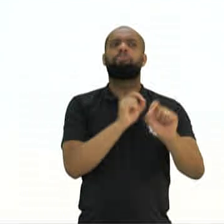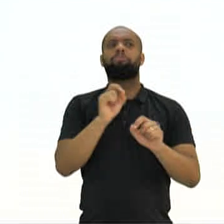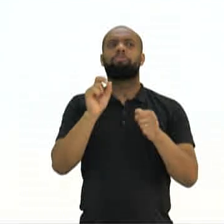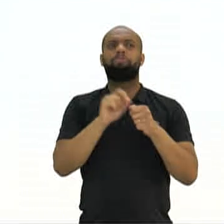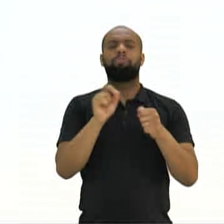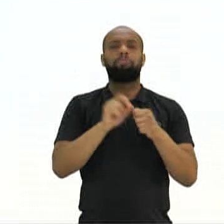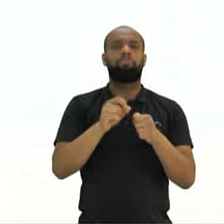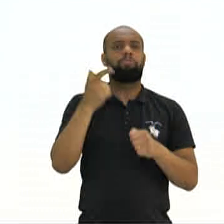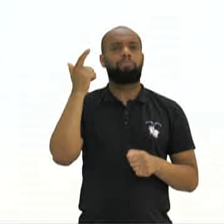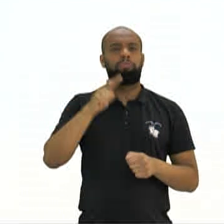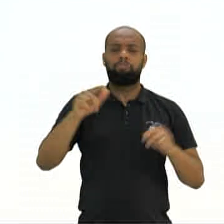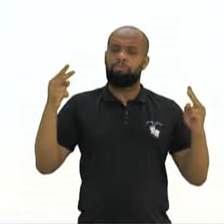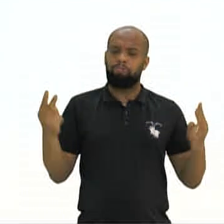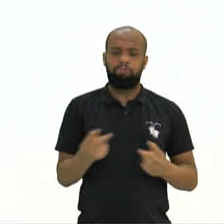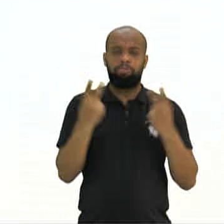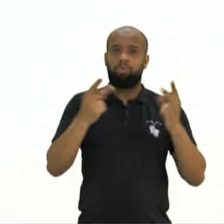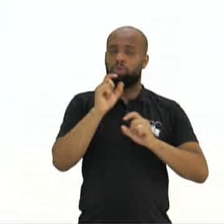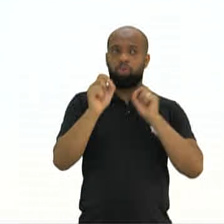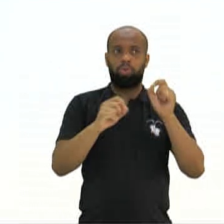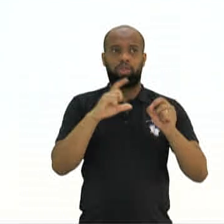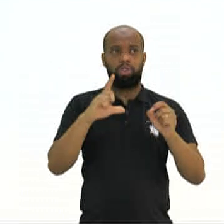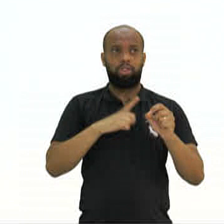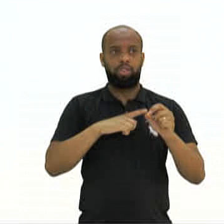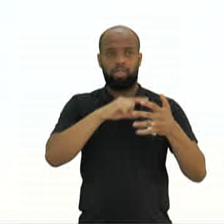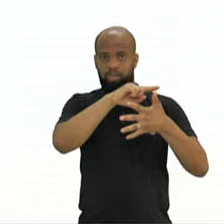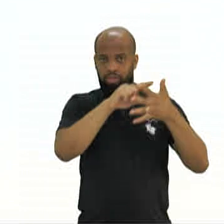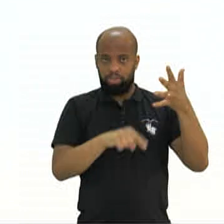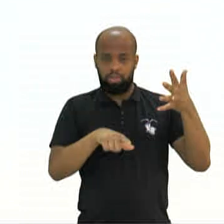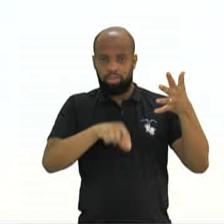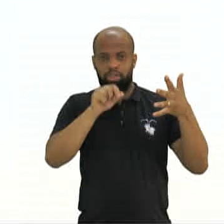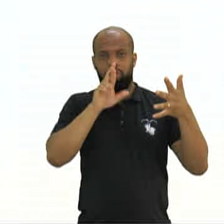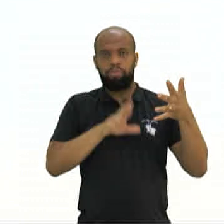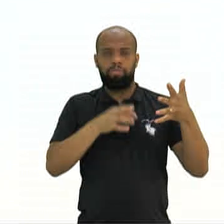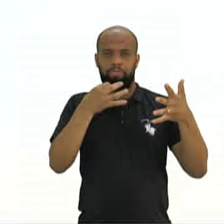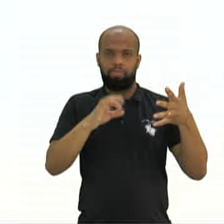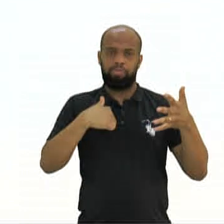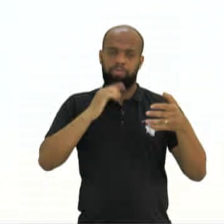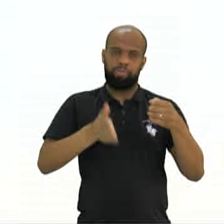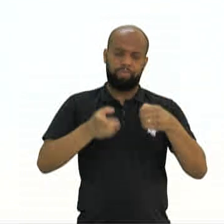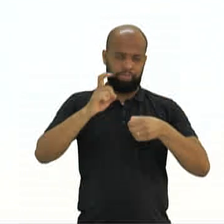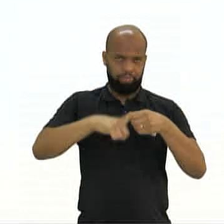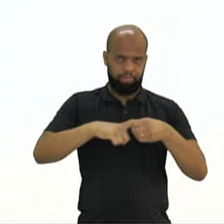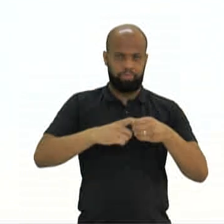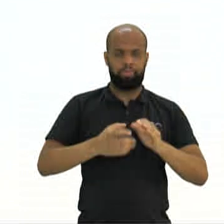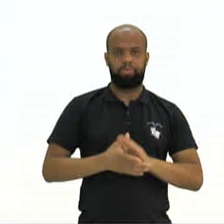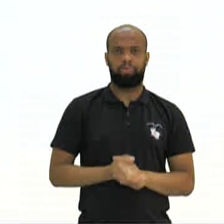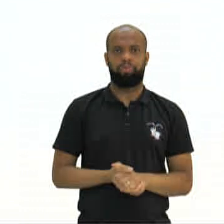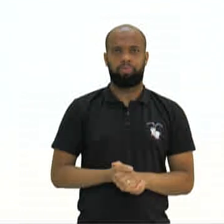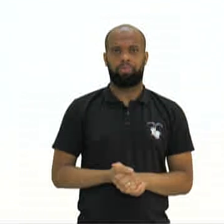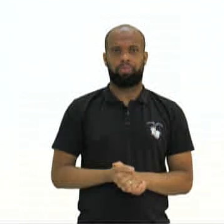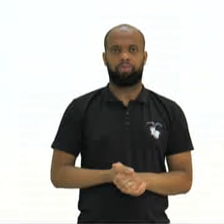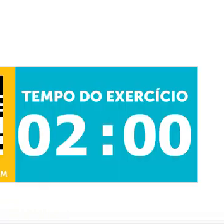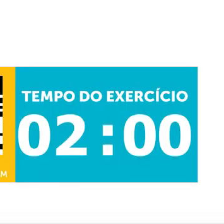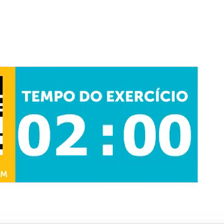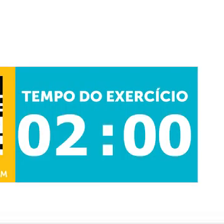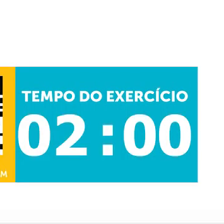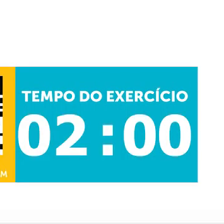decidiu a vitória dele, né? Trago aqui as alternativas para vocês, deixo um tempo e a gente retorna para fazer a correção.